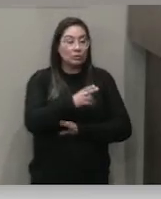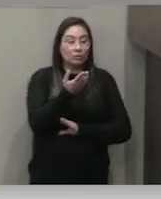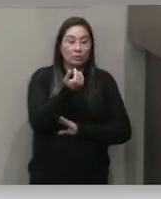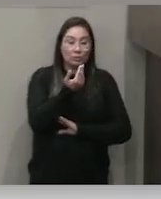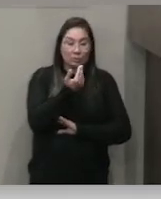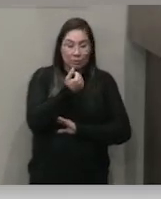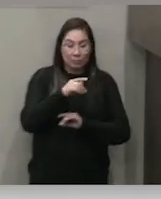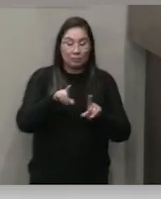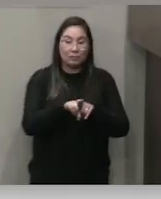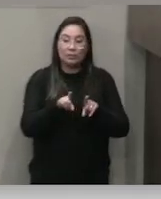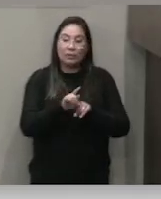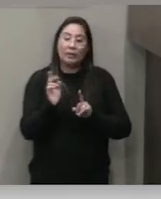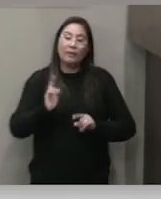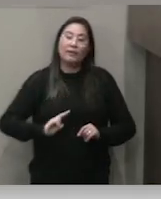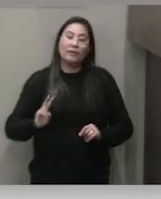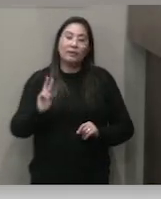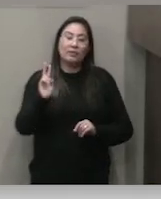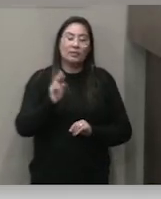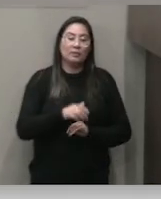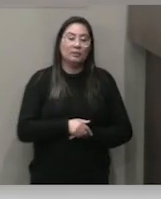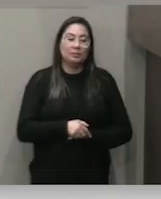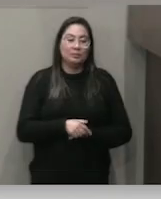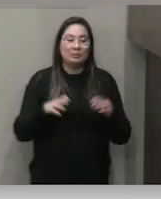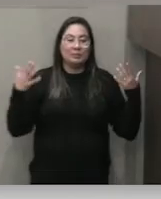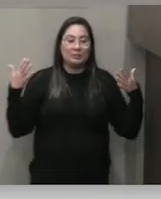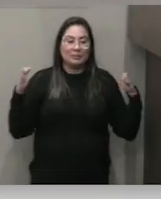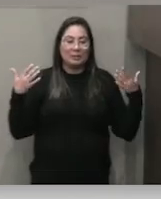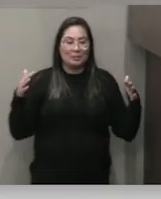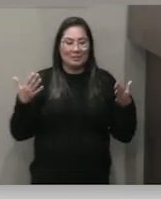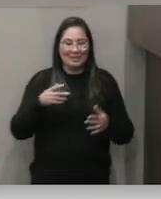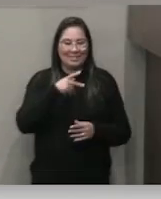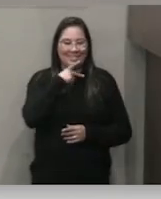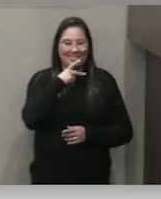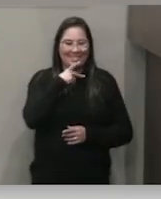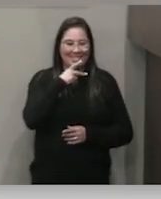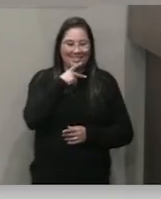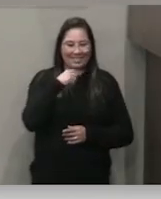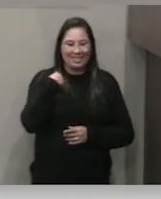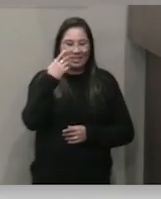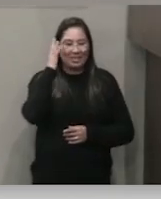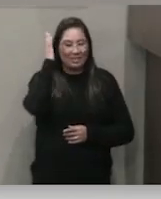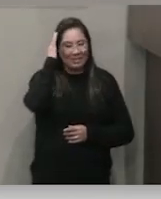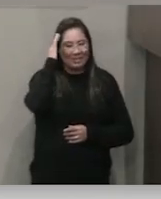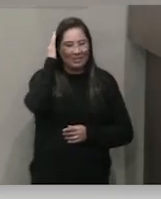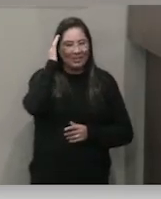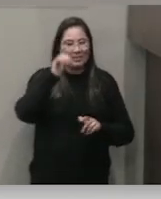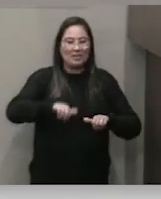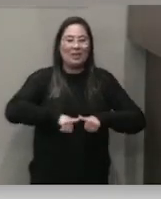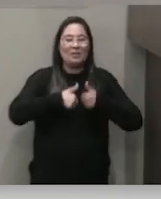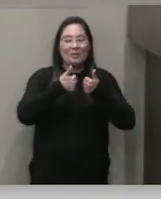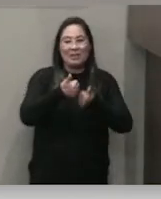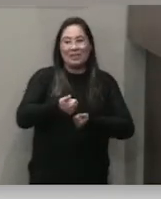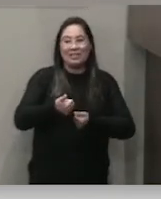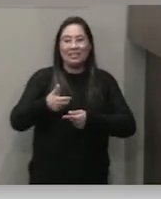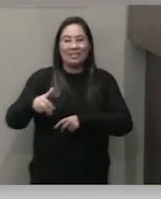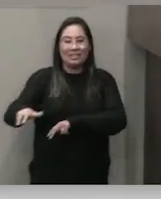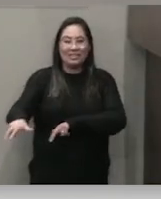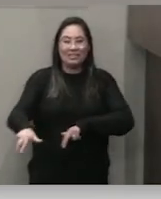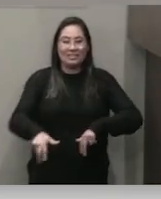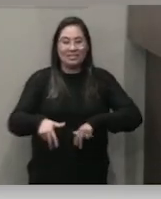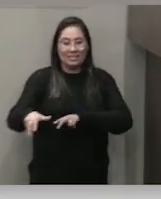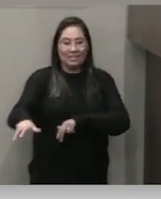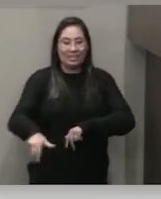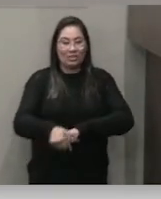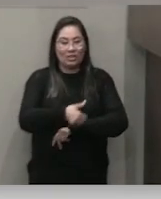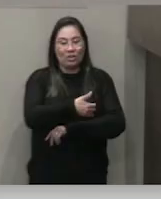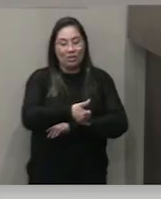seja valorizado. Então, parabéns, prefeito Pedro Almeida, que a gente sabe as melhorias das estradas do interior estão ficando